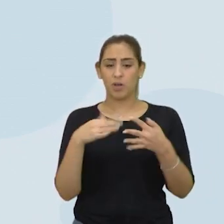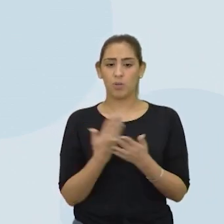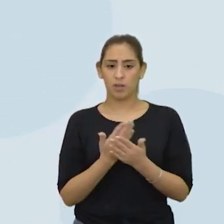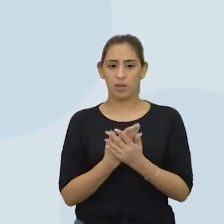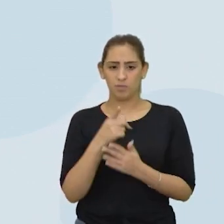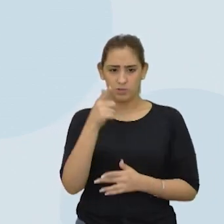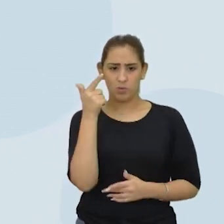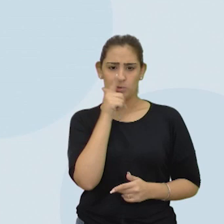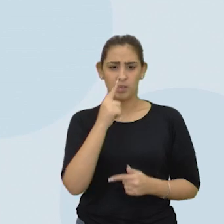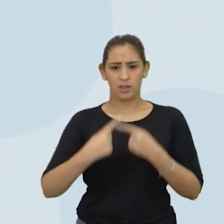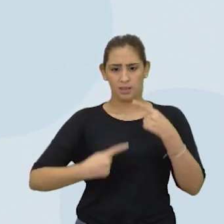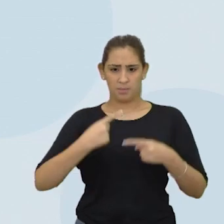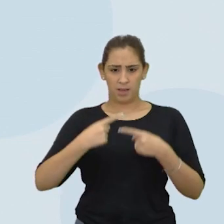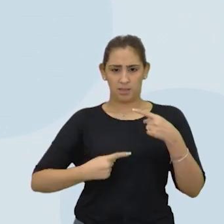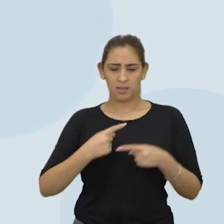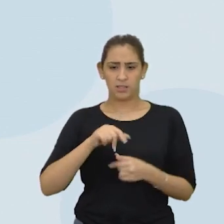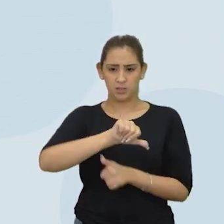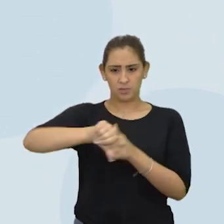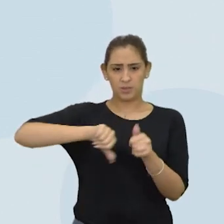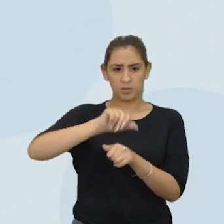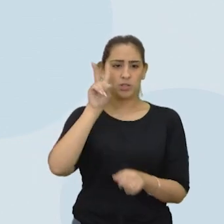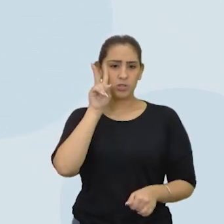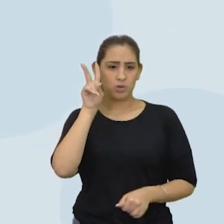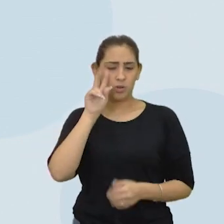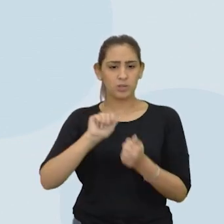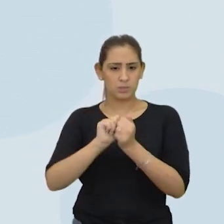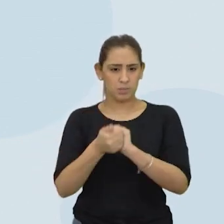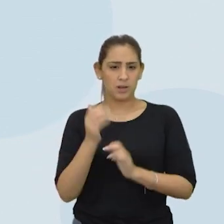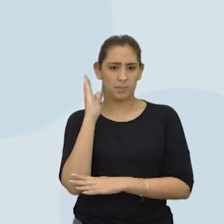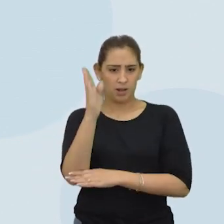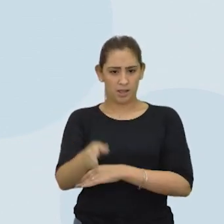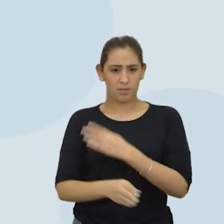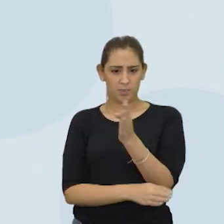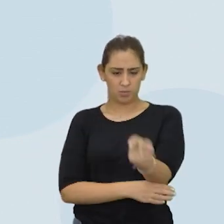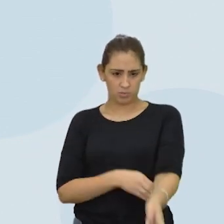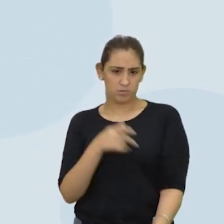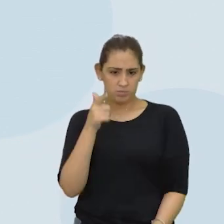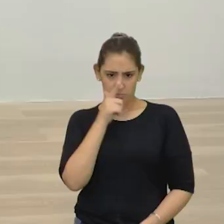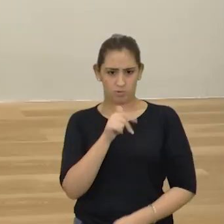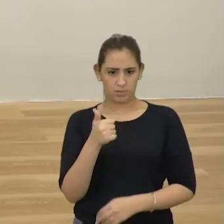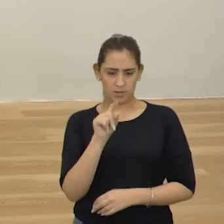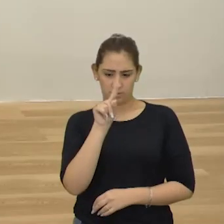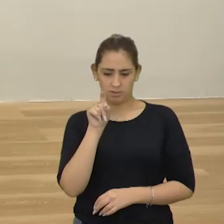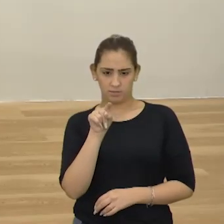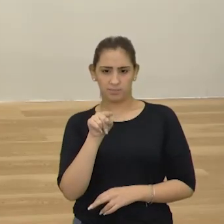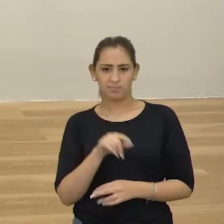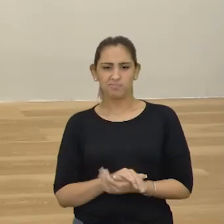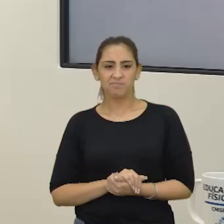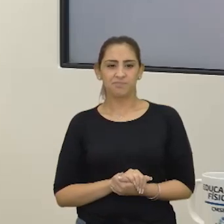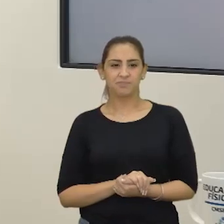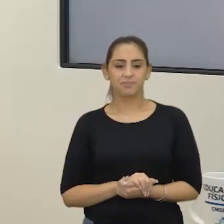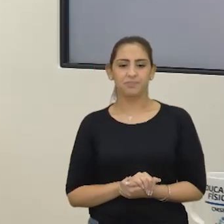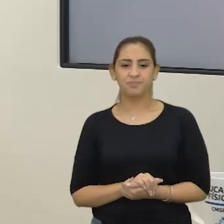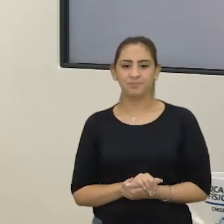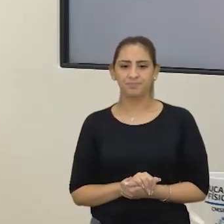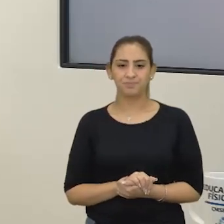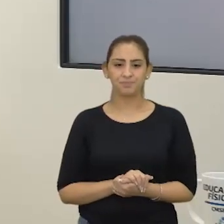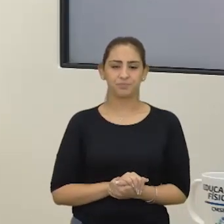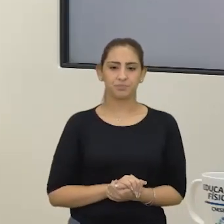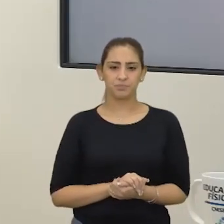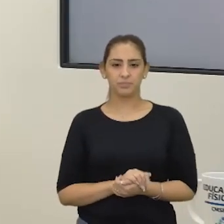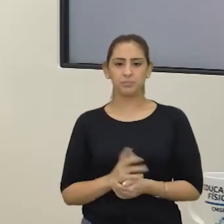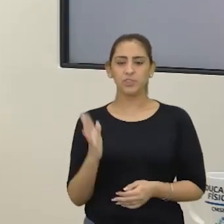consegue debater sobre as transformações históricas dos esportes paralímpicos? E aí, Juliana, no nono ano? Será? Que a gente vem